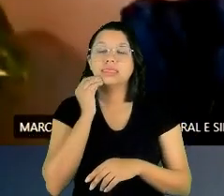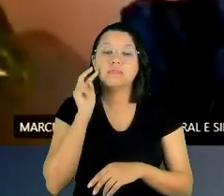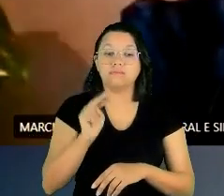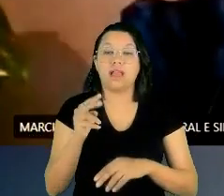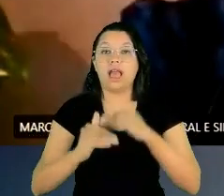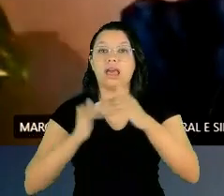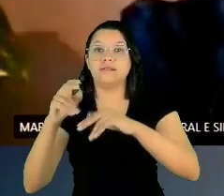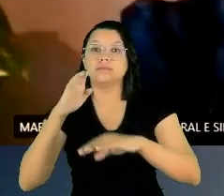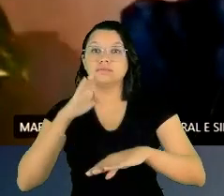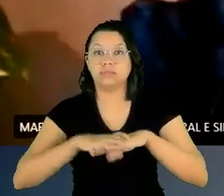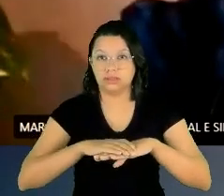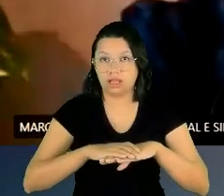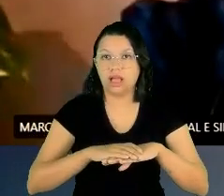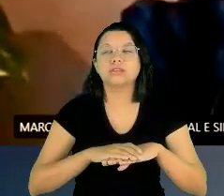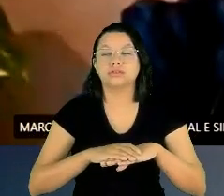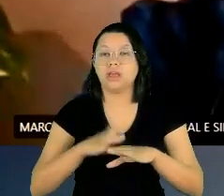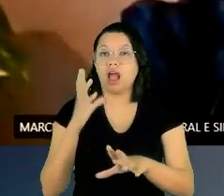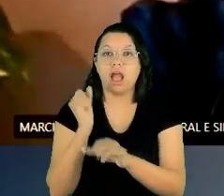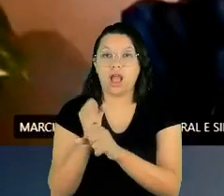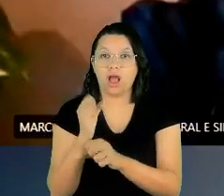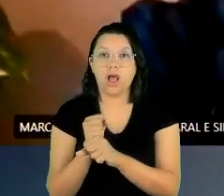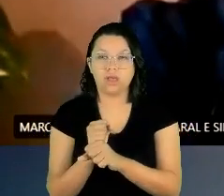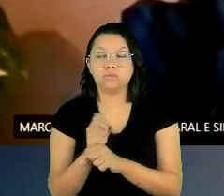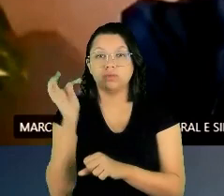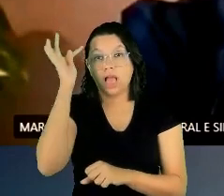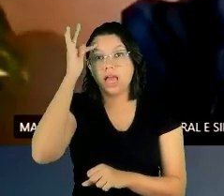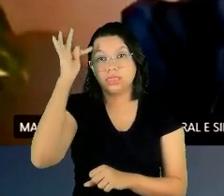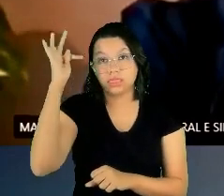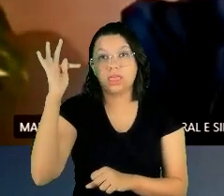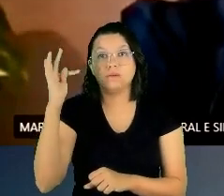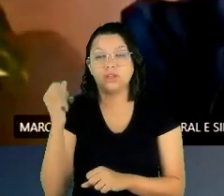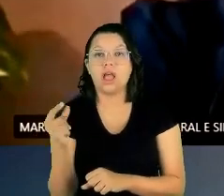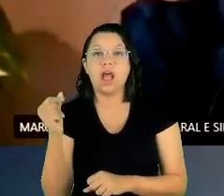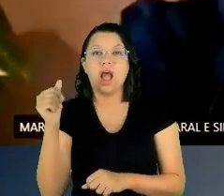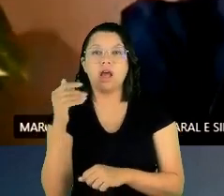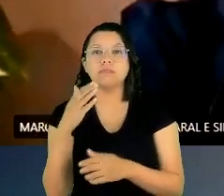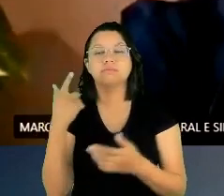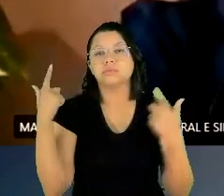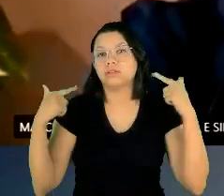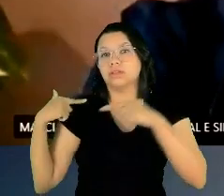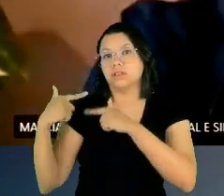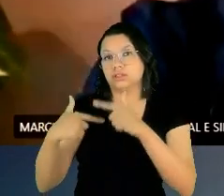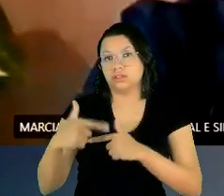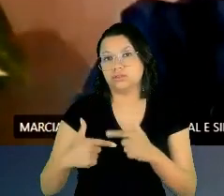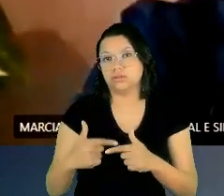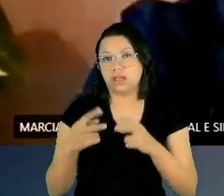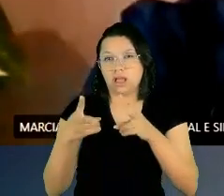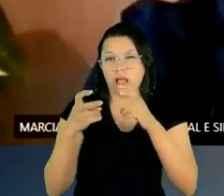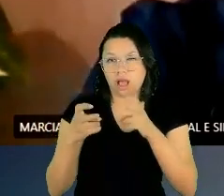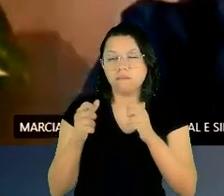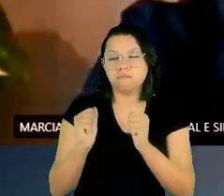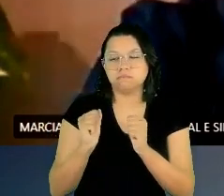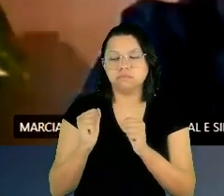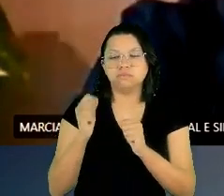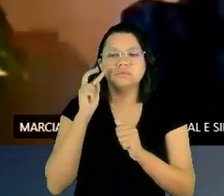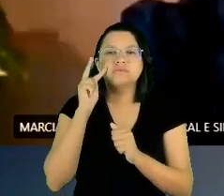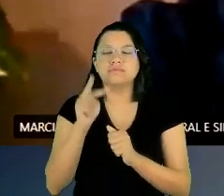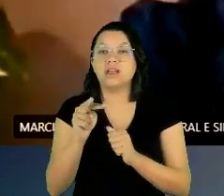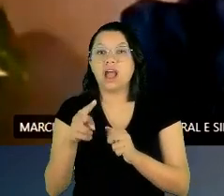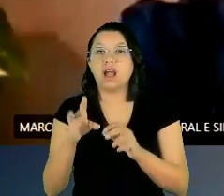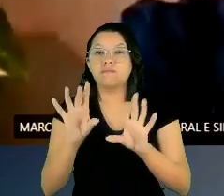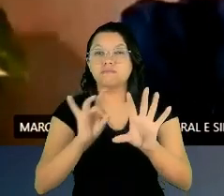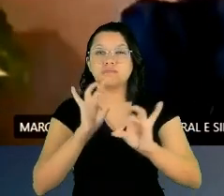né? A teoria econômica clássica acreditava-se que poderíamos prever a preferência do